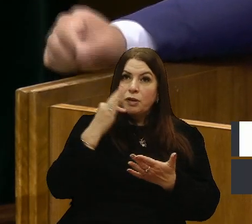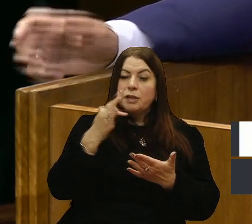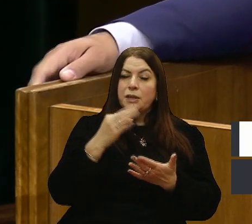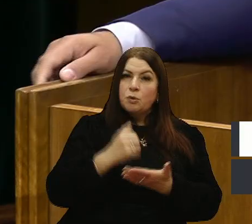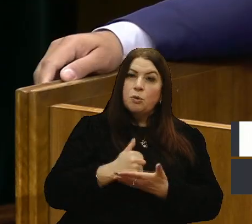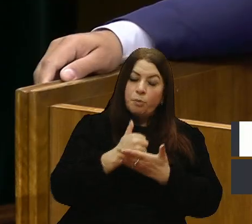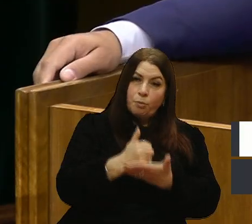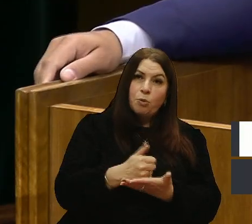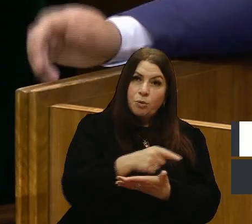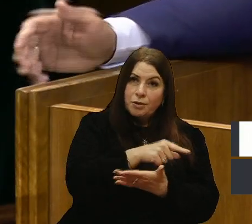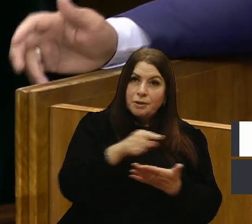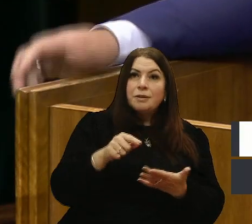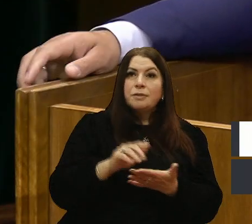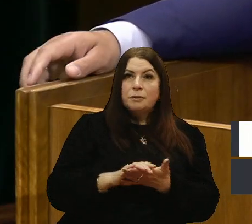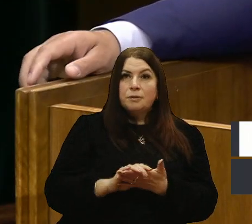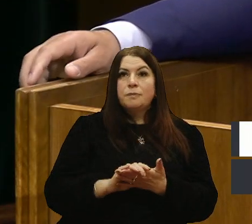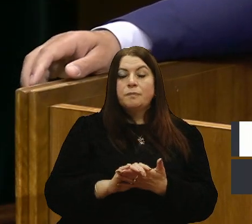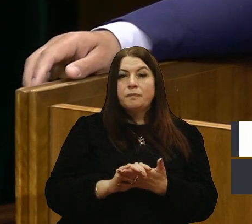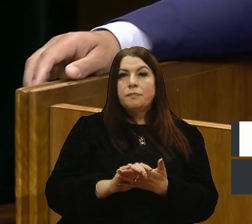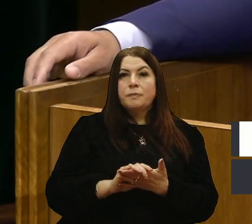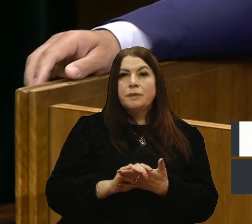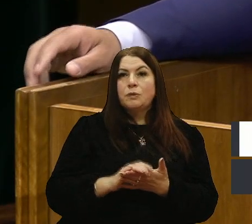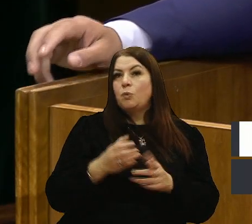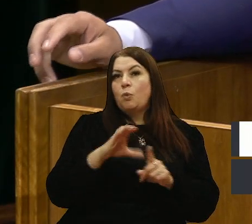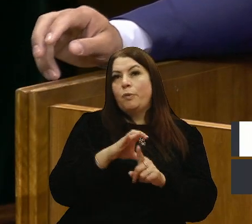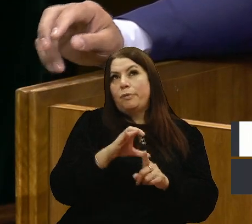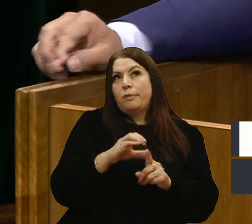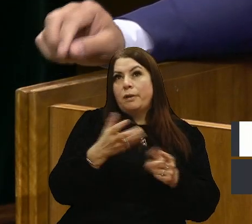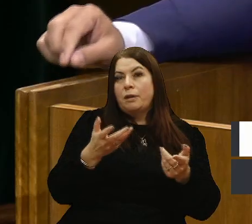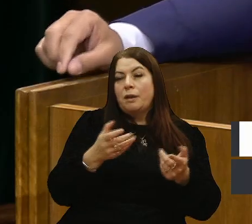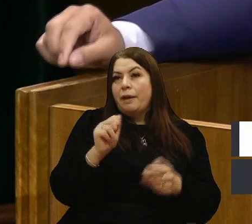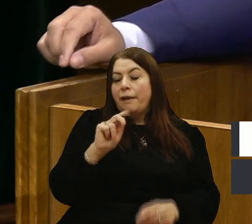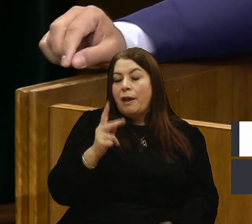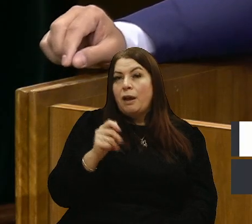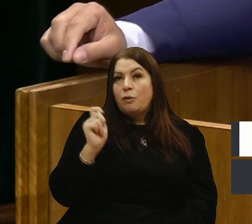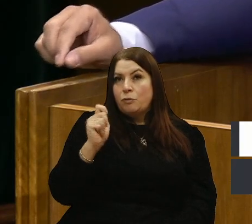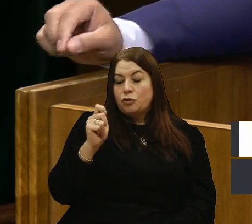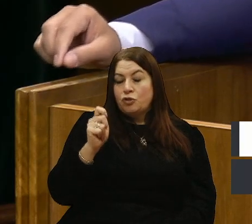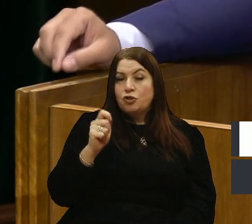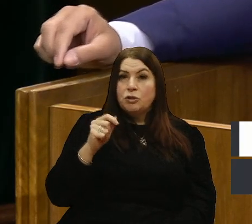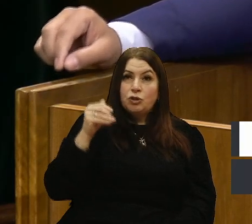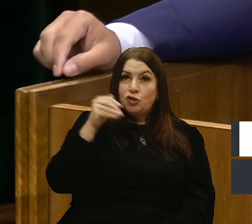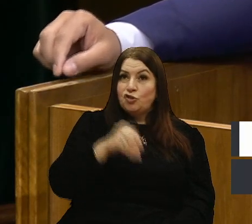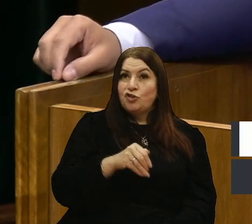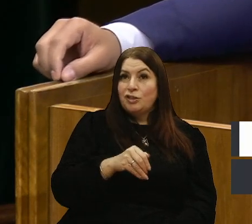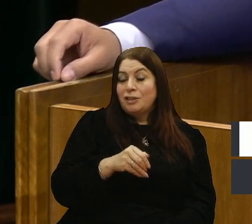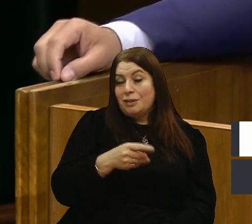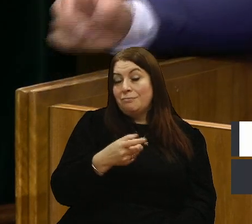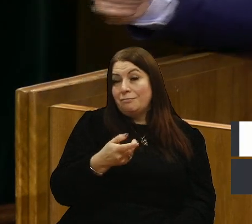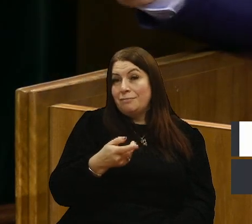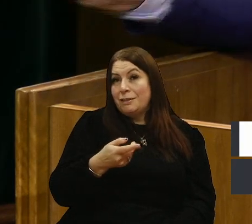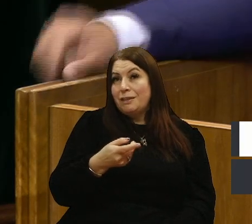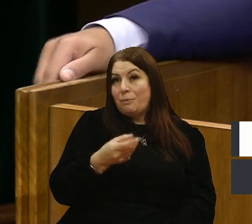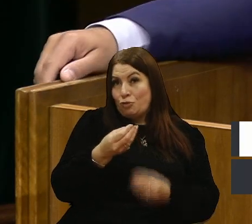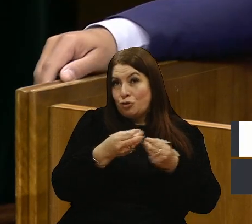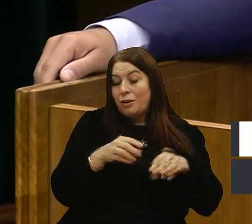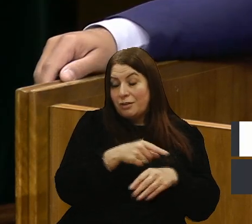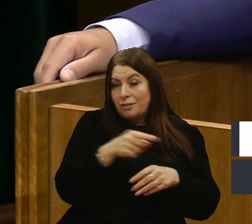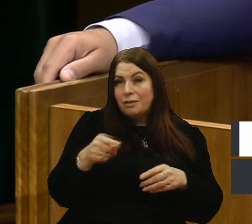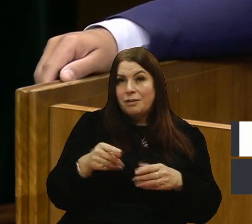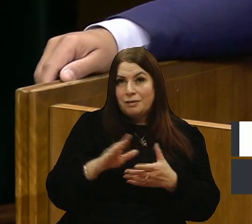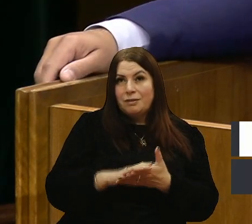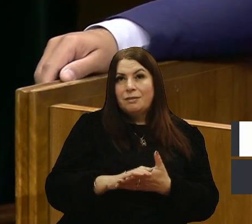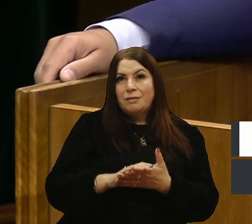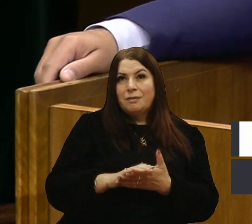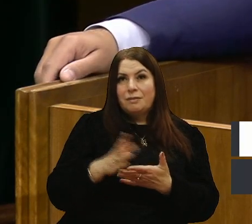apoio nessa questão contra o alho argentino, que está nos judiando uma barbaridade. Sua